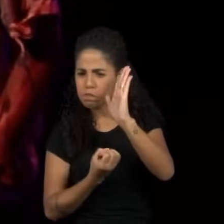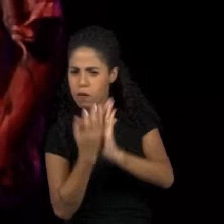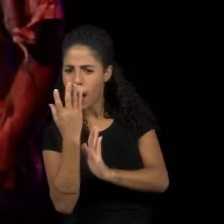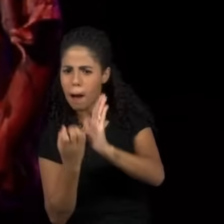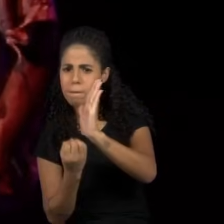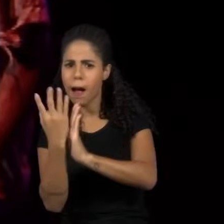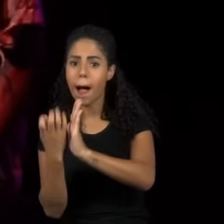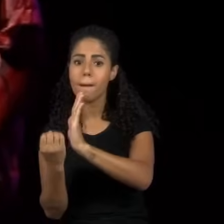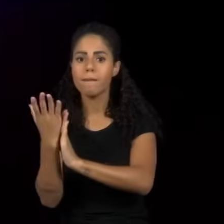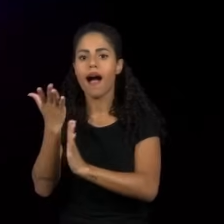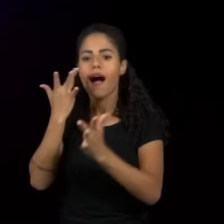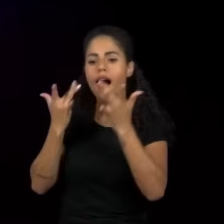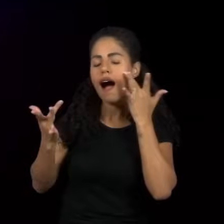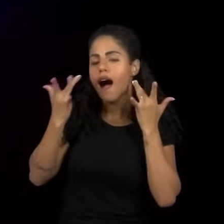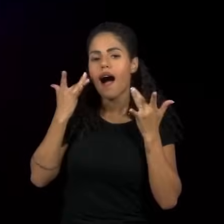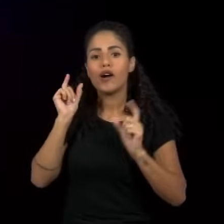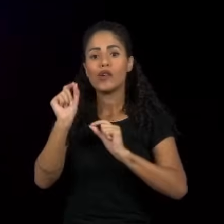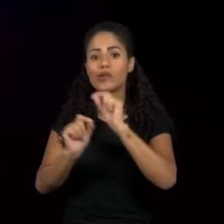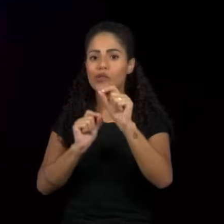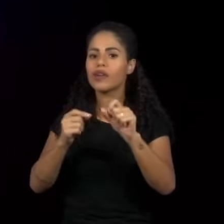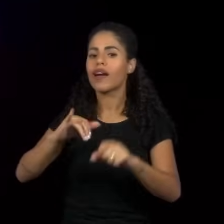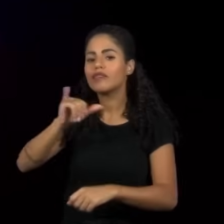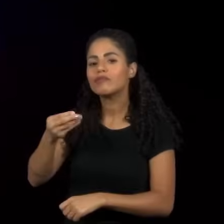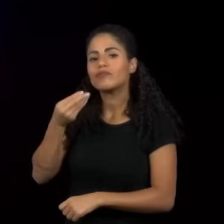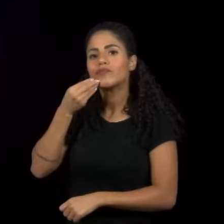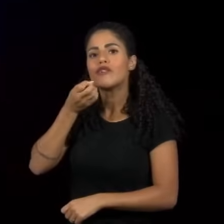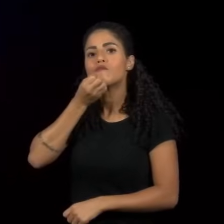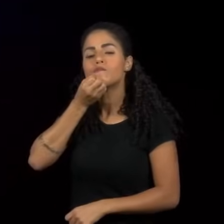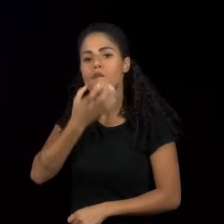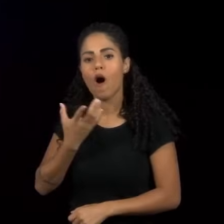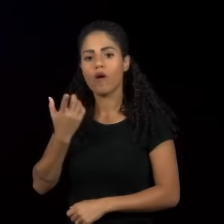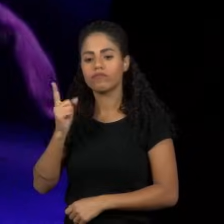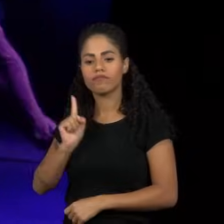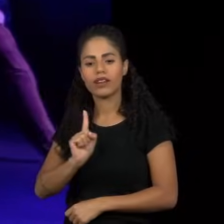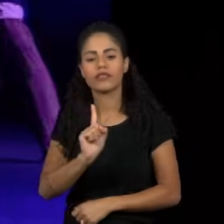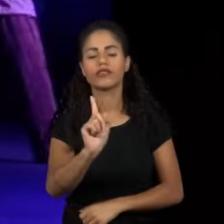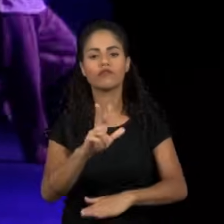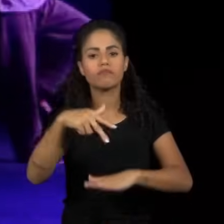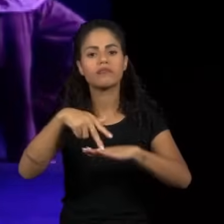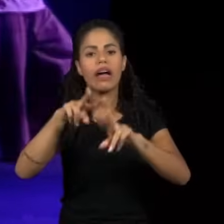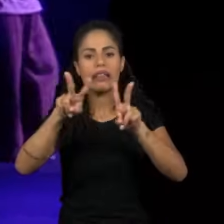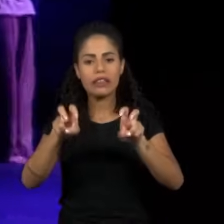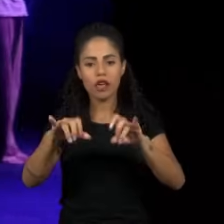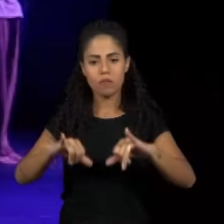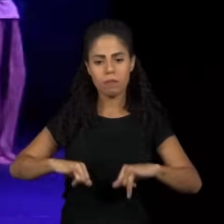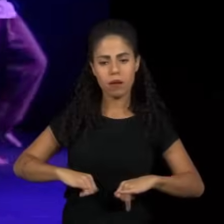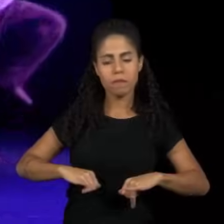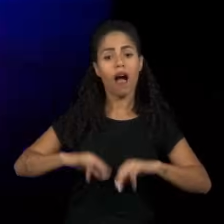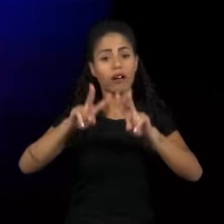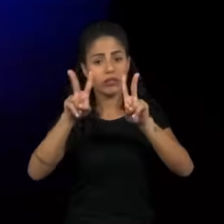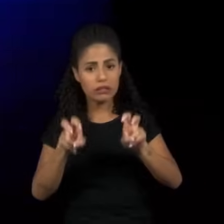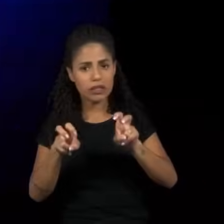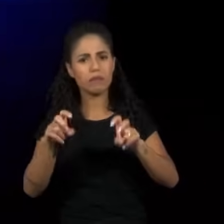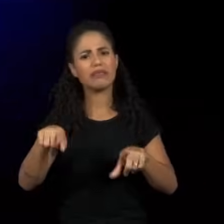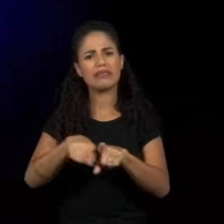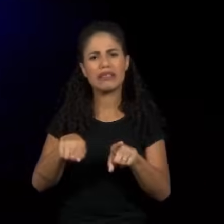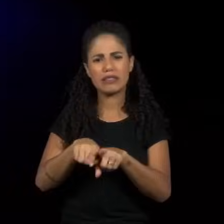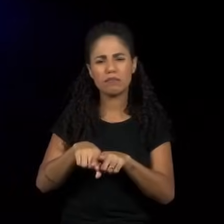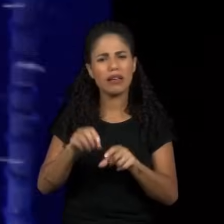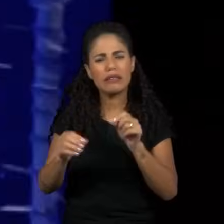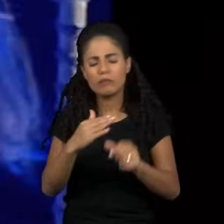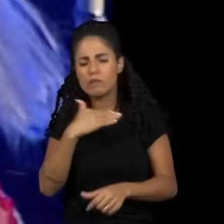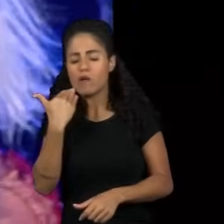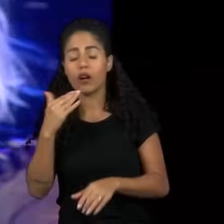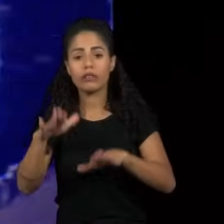seus espetáculos permitiam-lhe colocar em cena temas delicados como a dor e a morte, em tramas nas